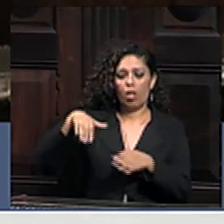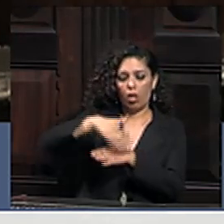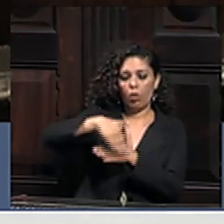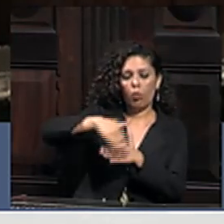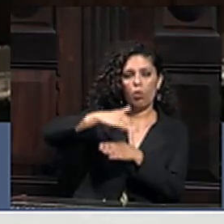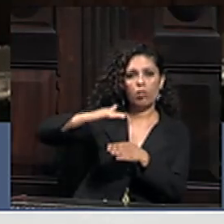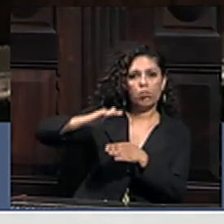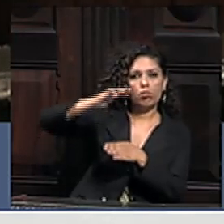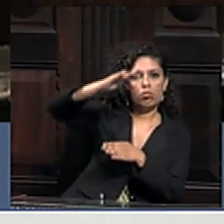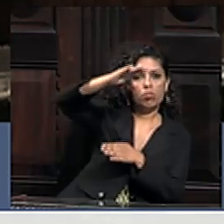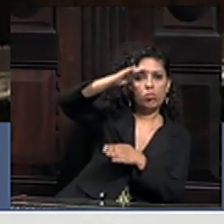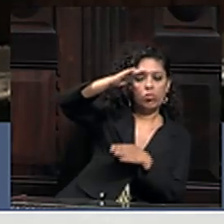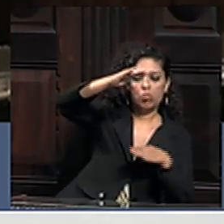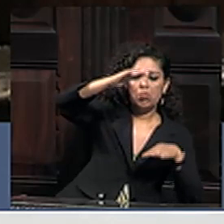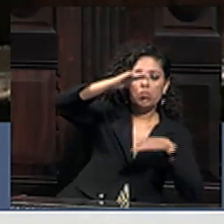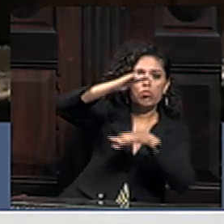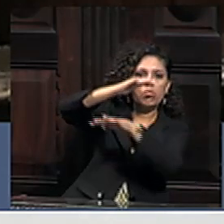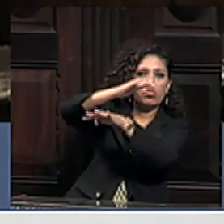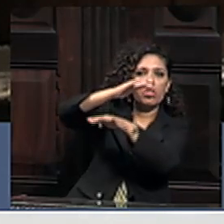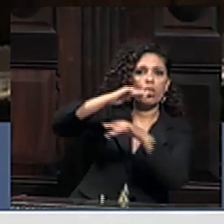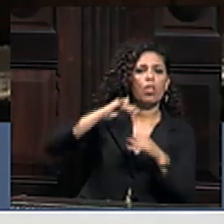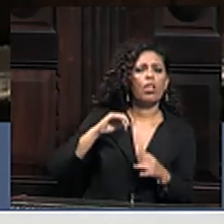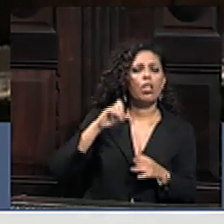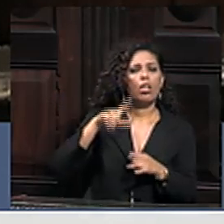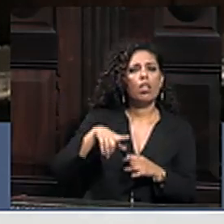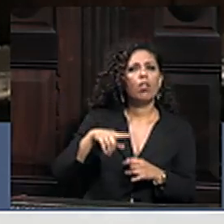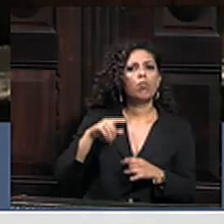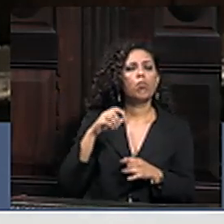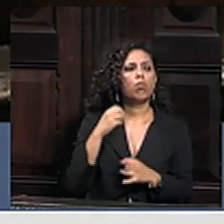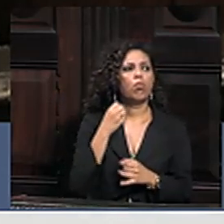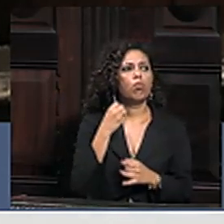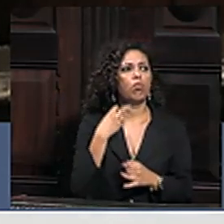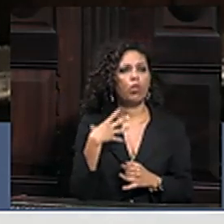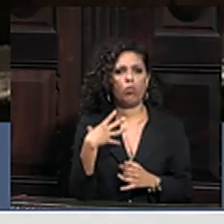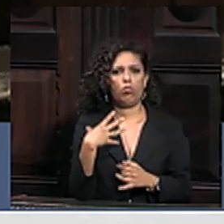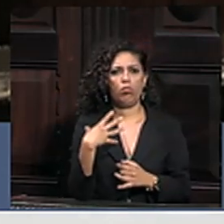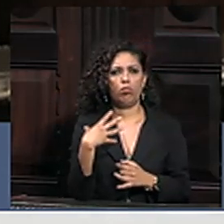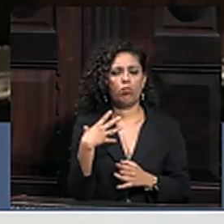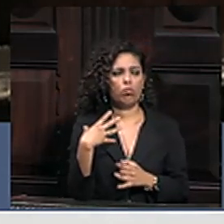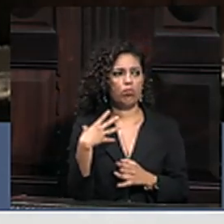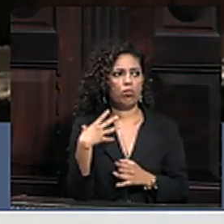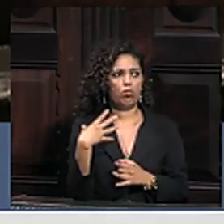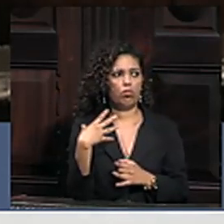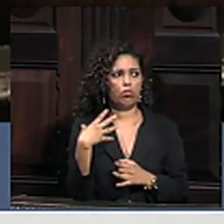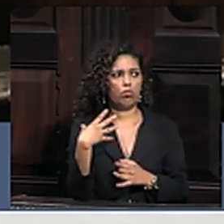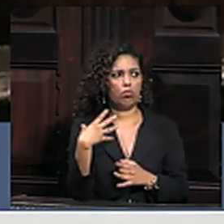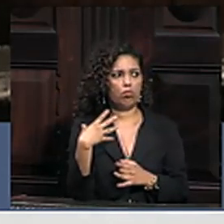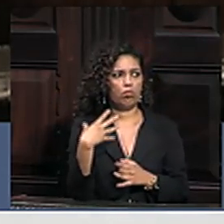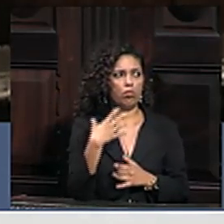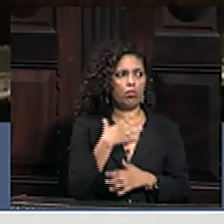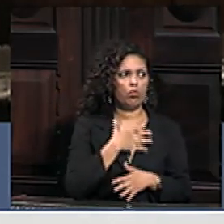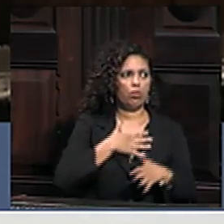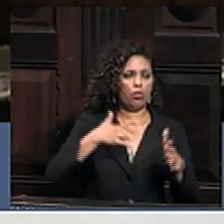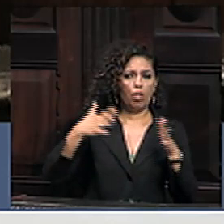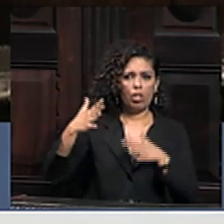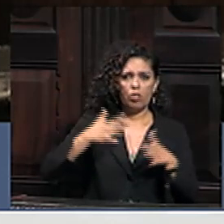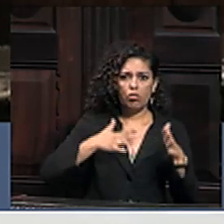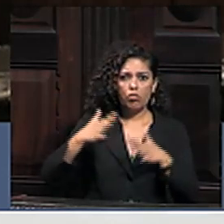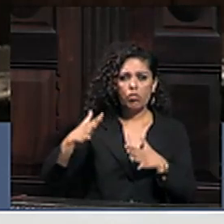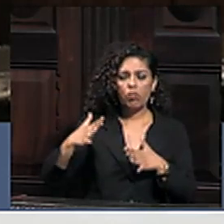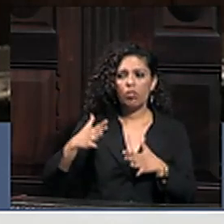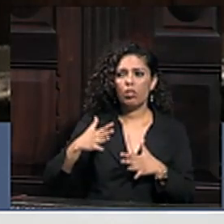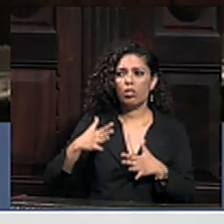Lisboa, porque o governante tem a mania de não observar a